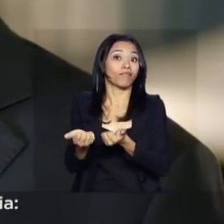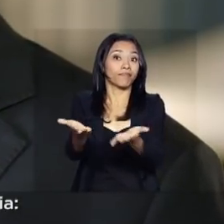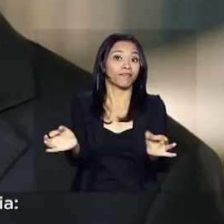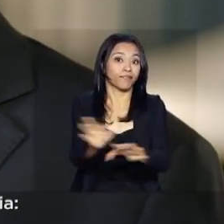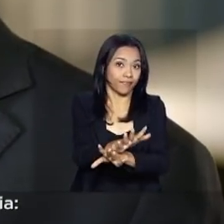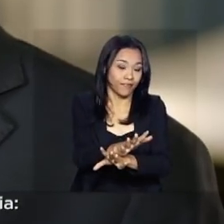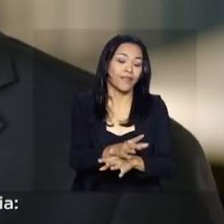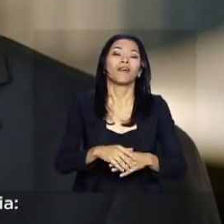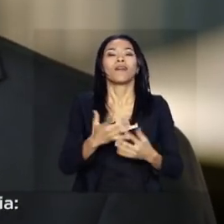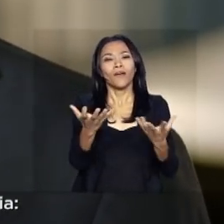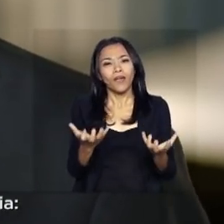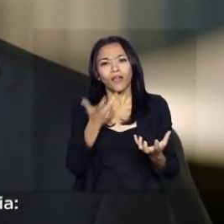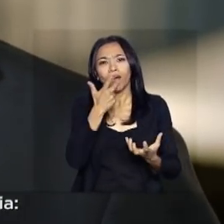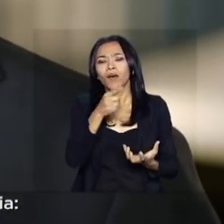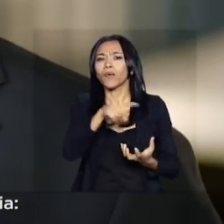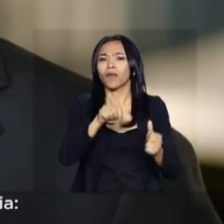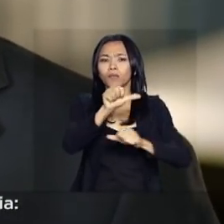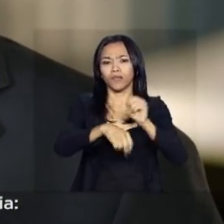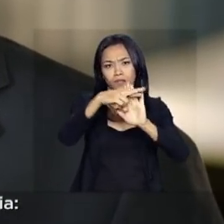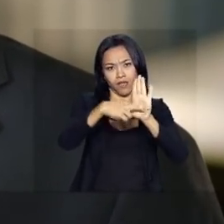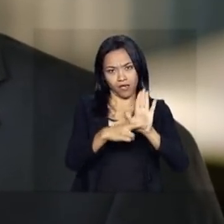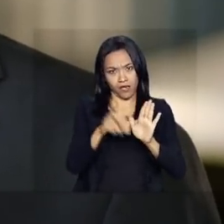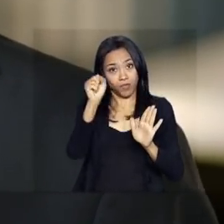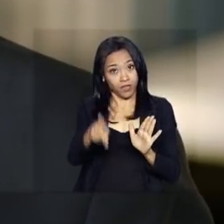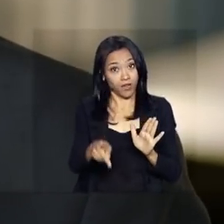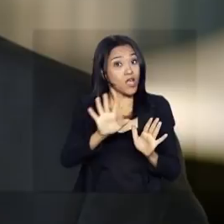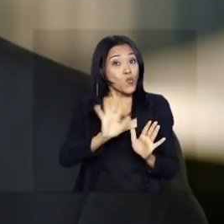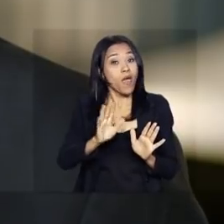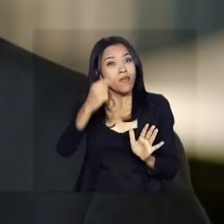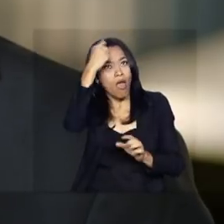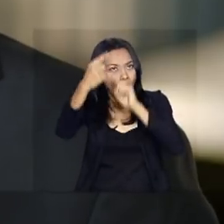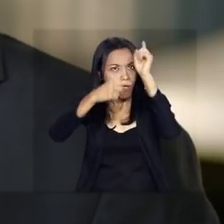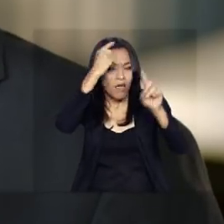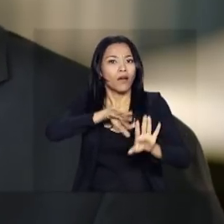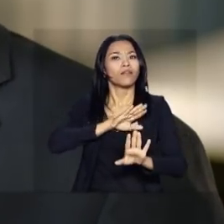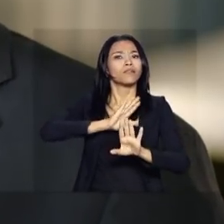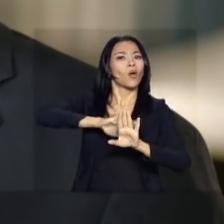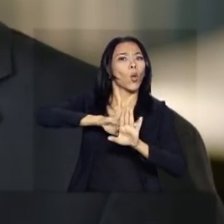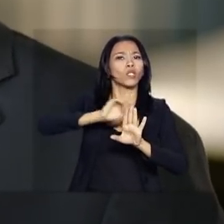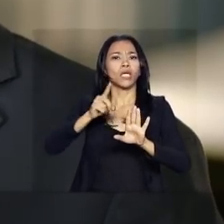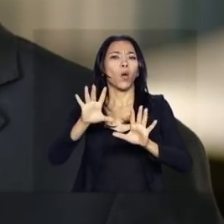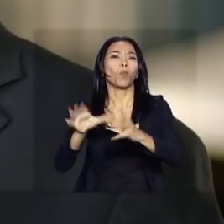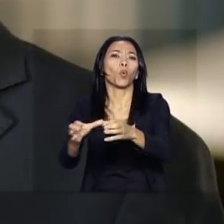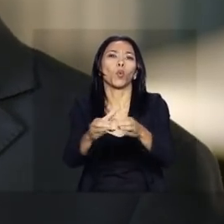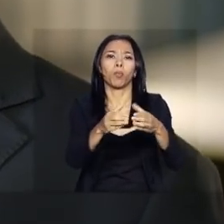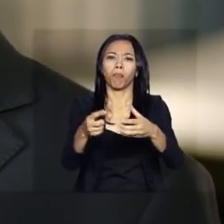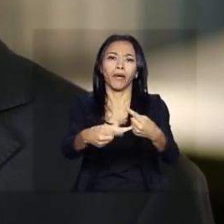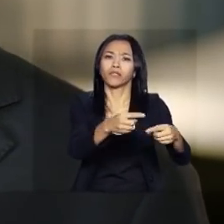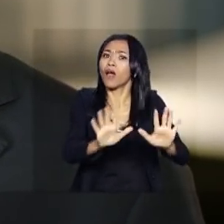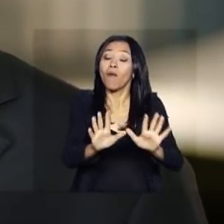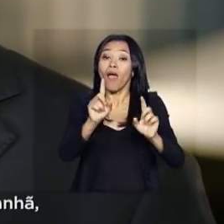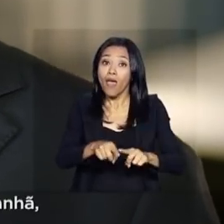dizer uma palavra sobre a reforma da previdência não é uma questão ideológica ou partidária é uma questão do